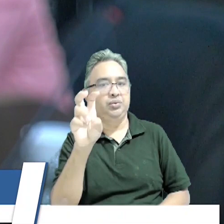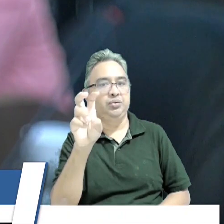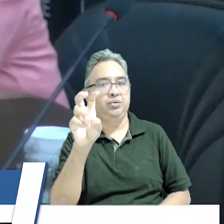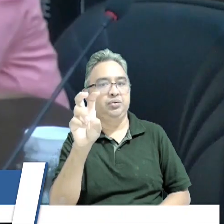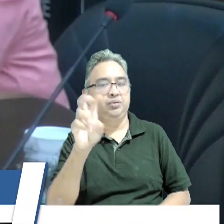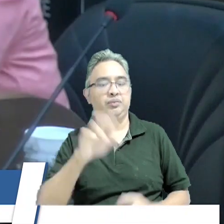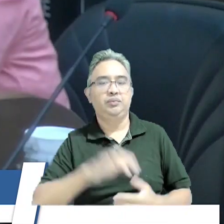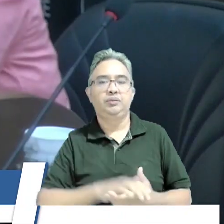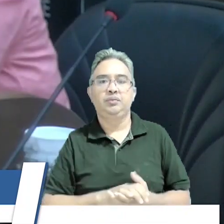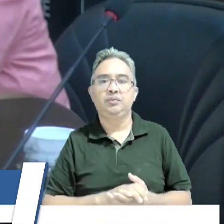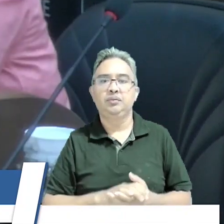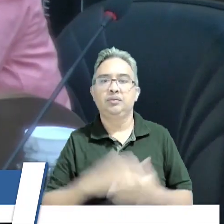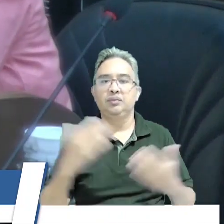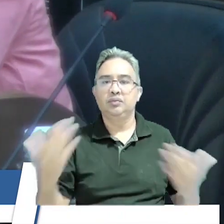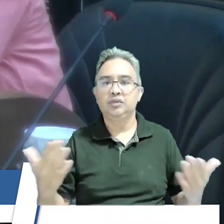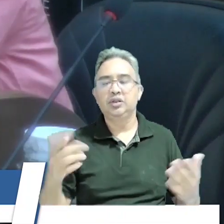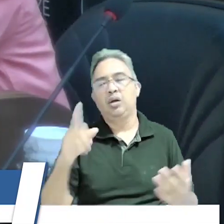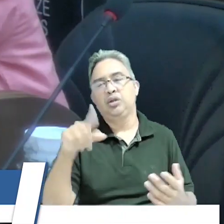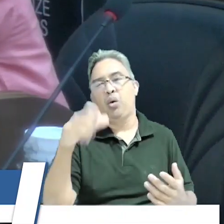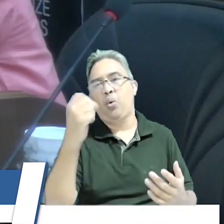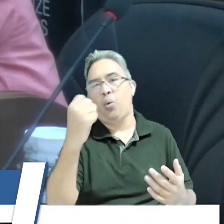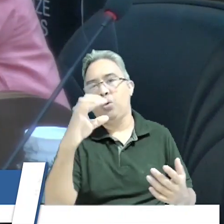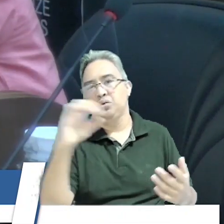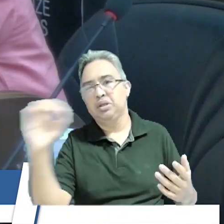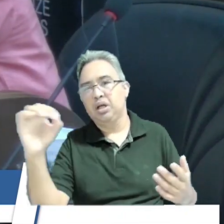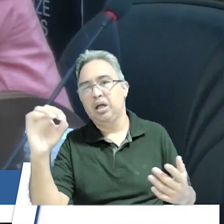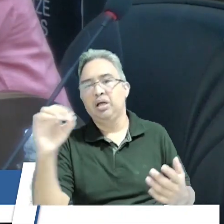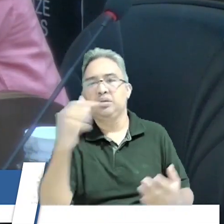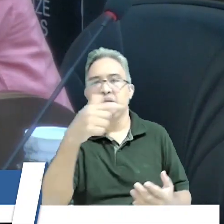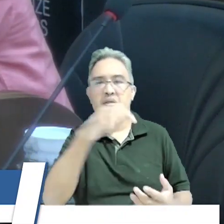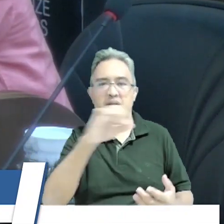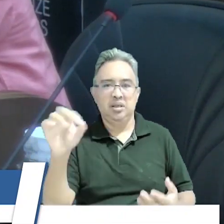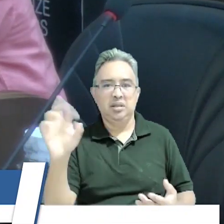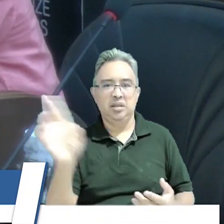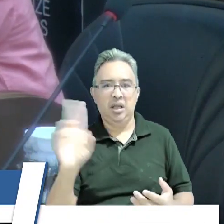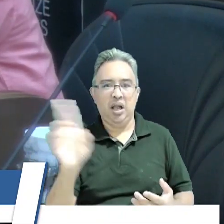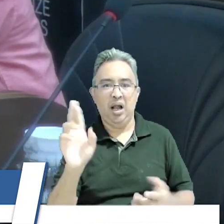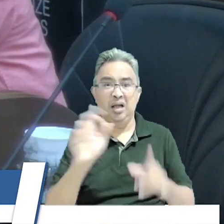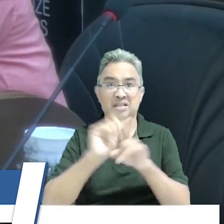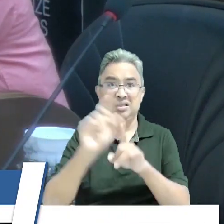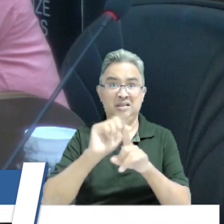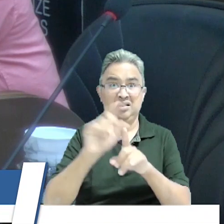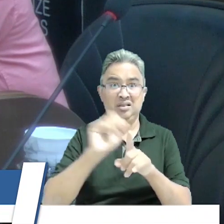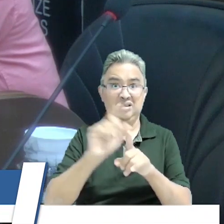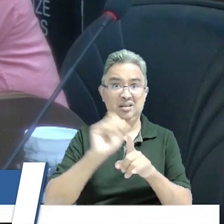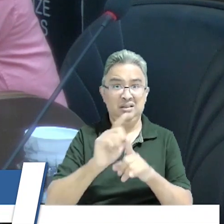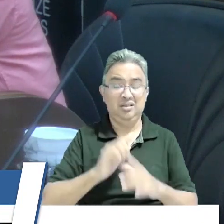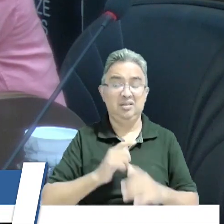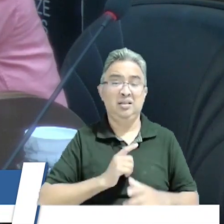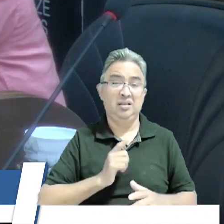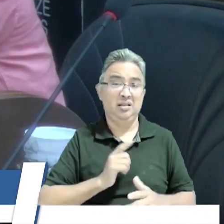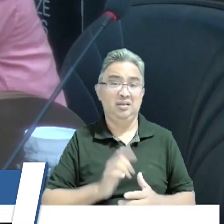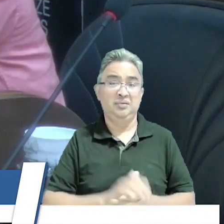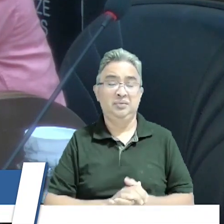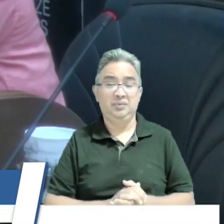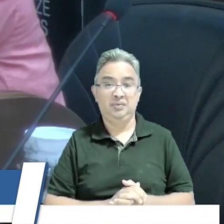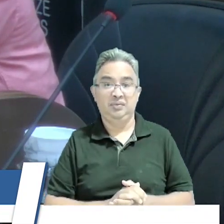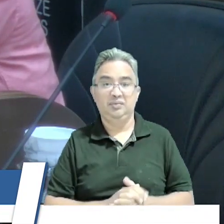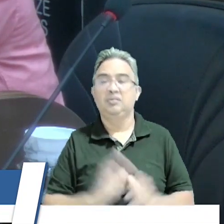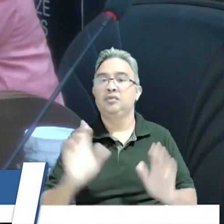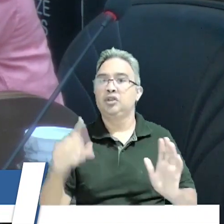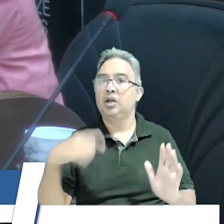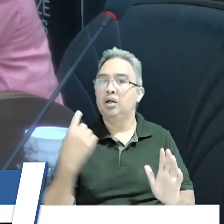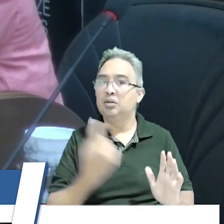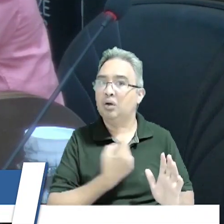é questão de 800, 700 reais a mensalidade de quem mora lá. E nós instalamos lá,